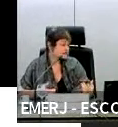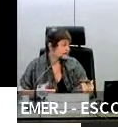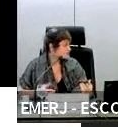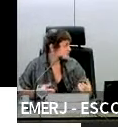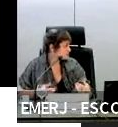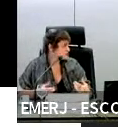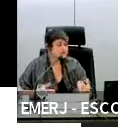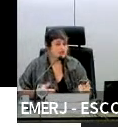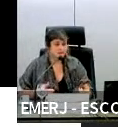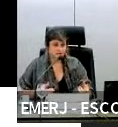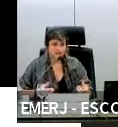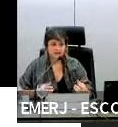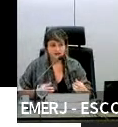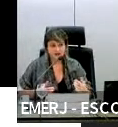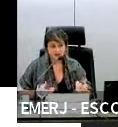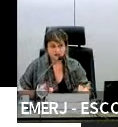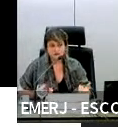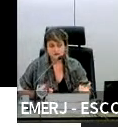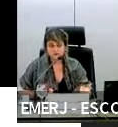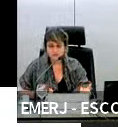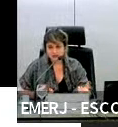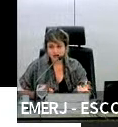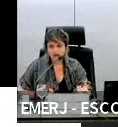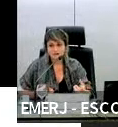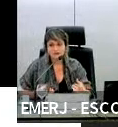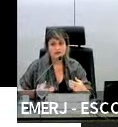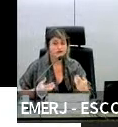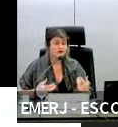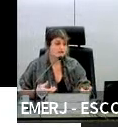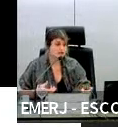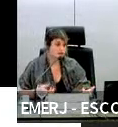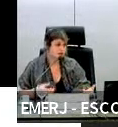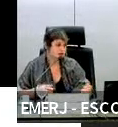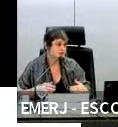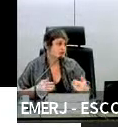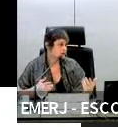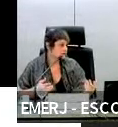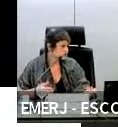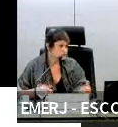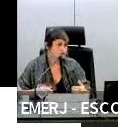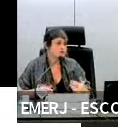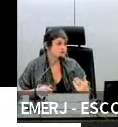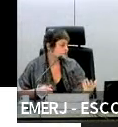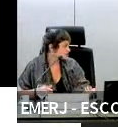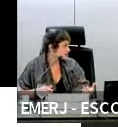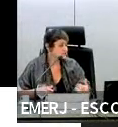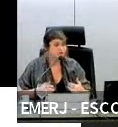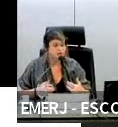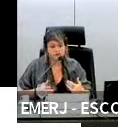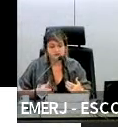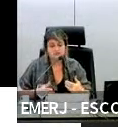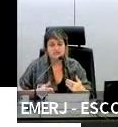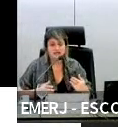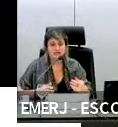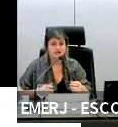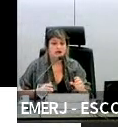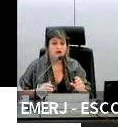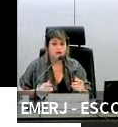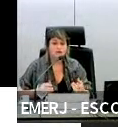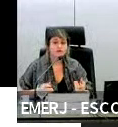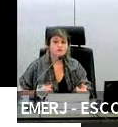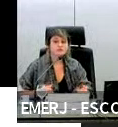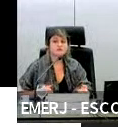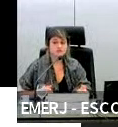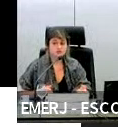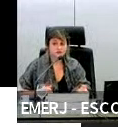do sucesso que pode ser a parceria entre o judiciário e organizações, instituições da sociedade civil, universidades,